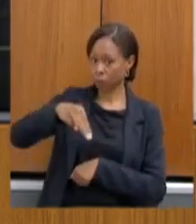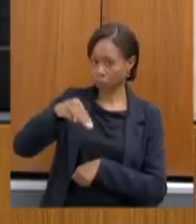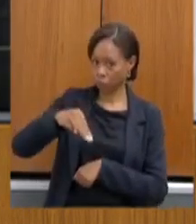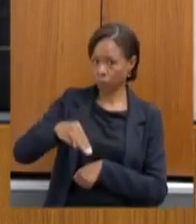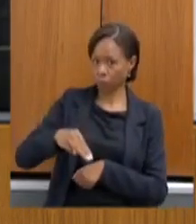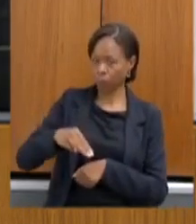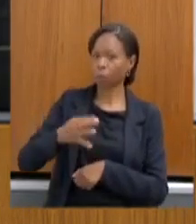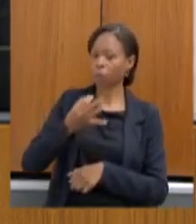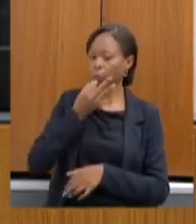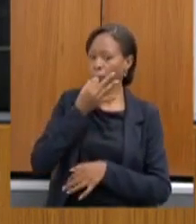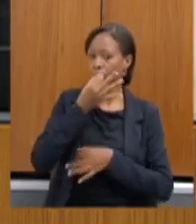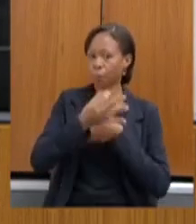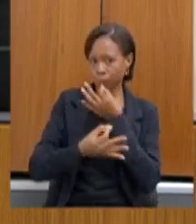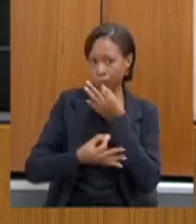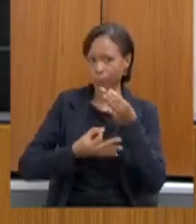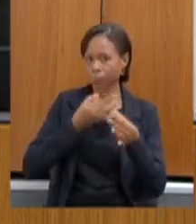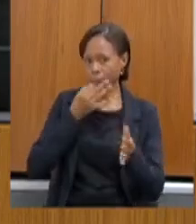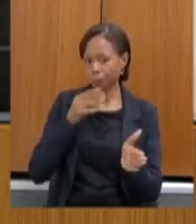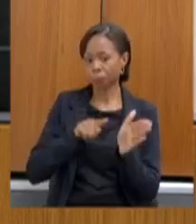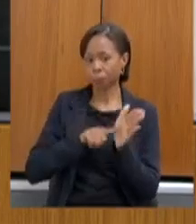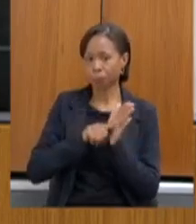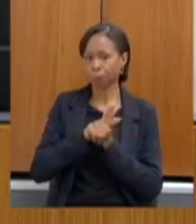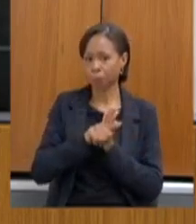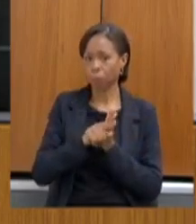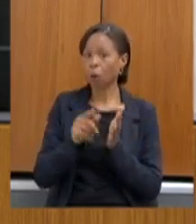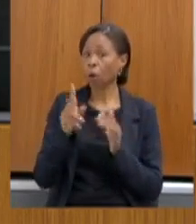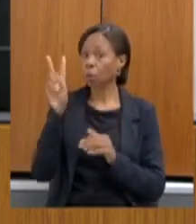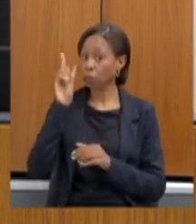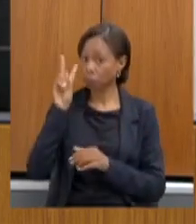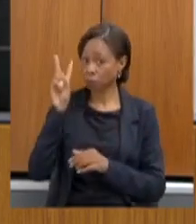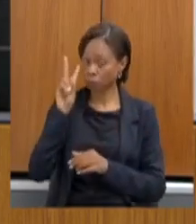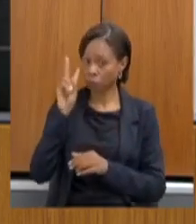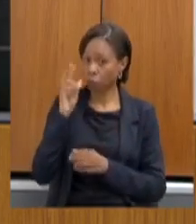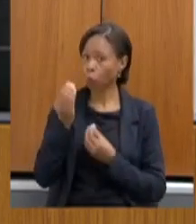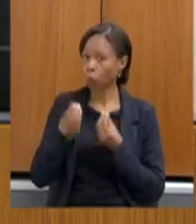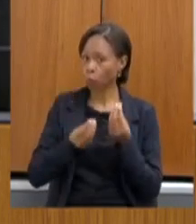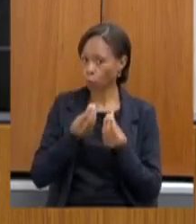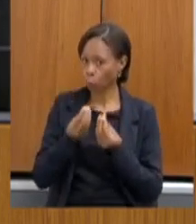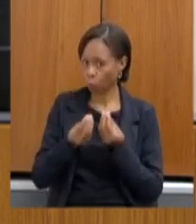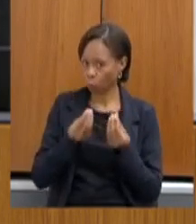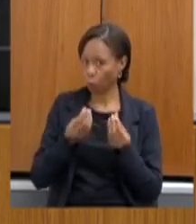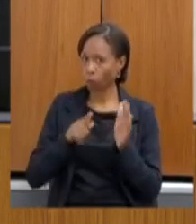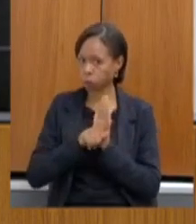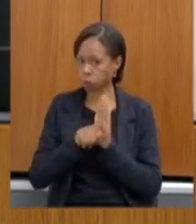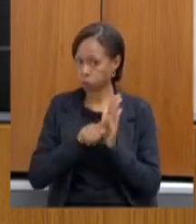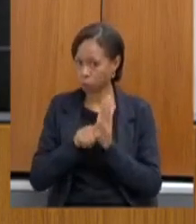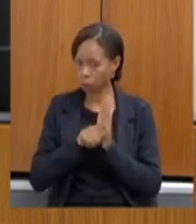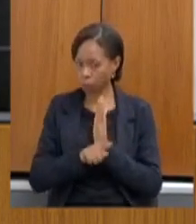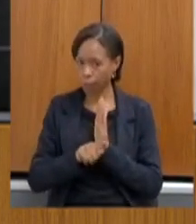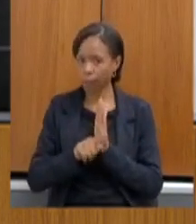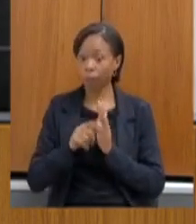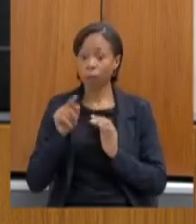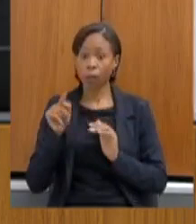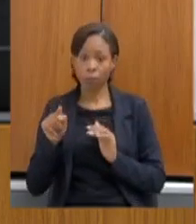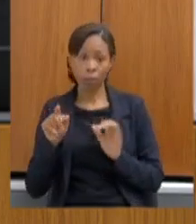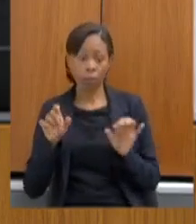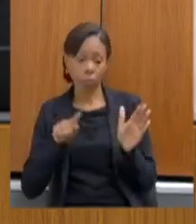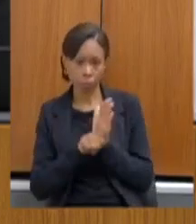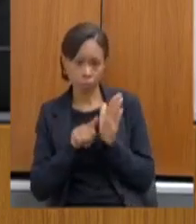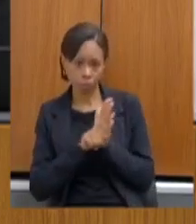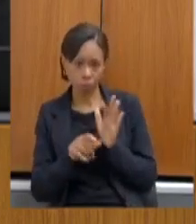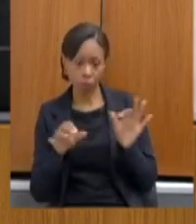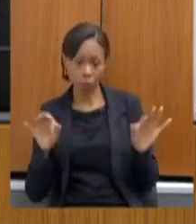para suas interpelações Lembrando aqui como será a dinâmica desta Sabatina após cada interpelação